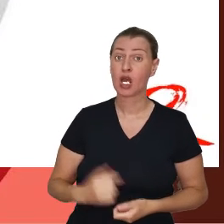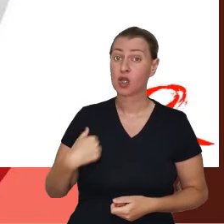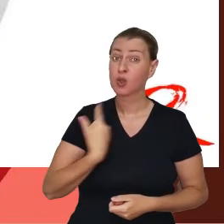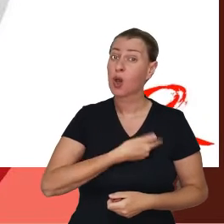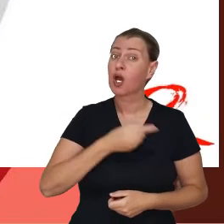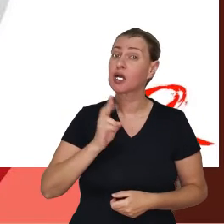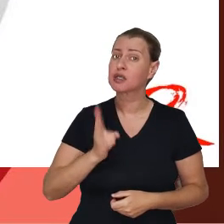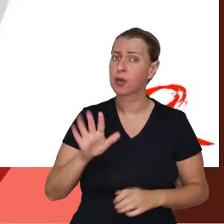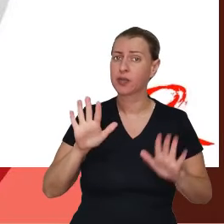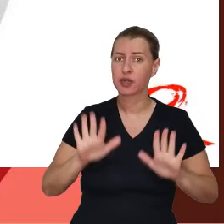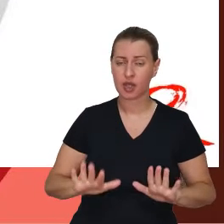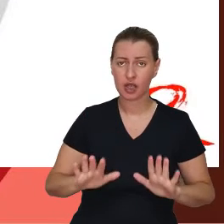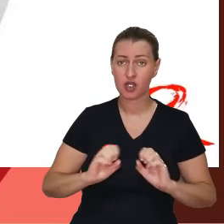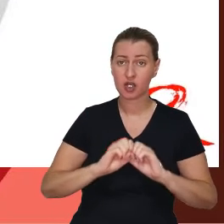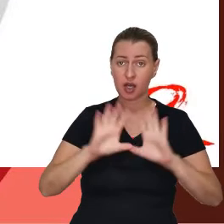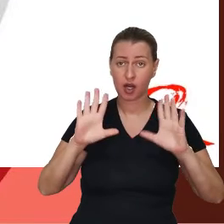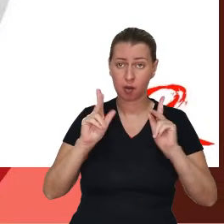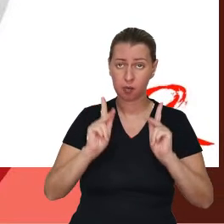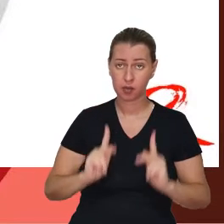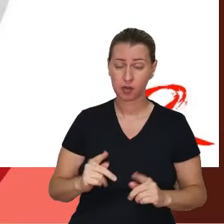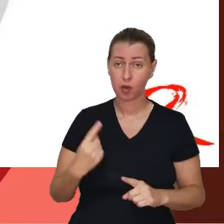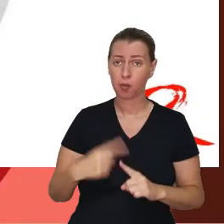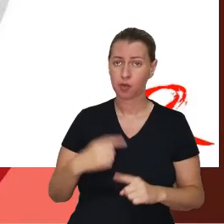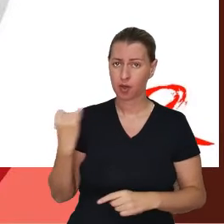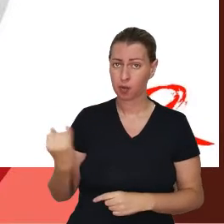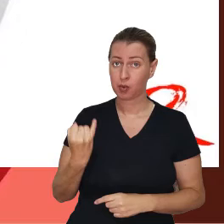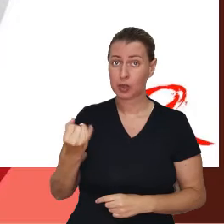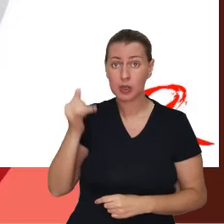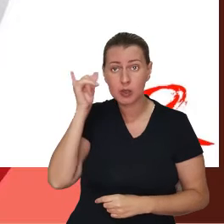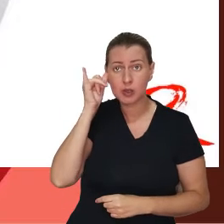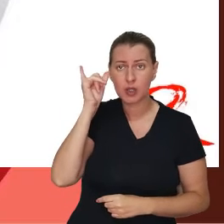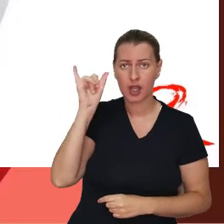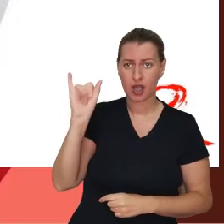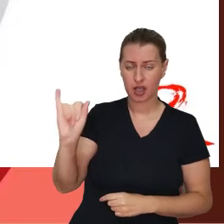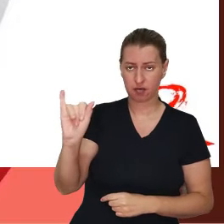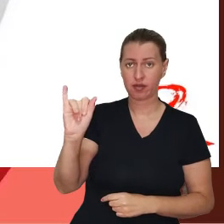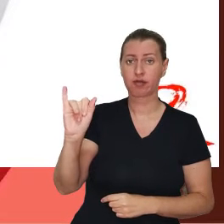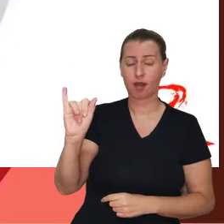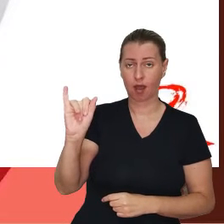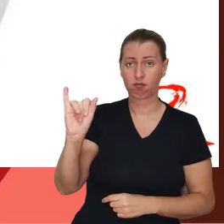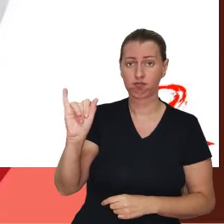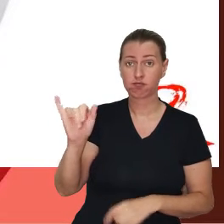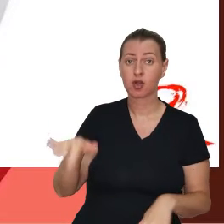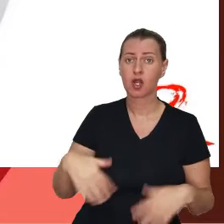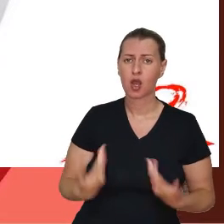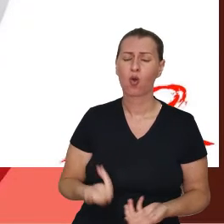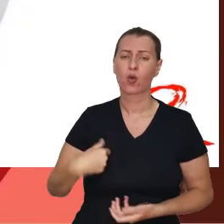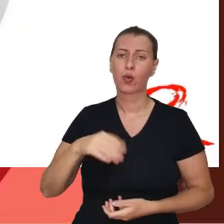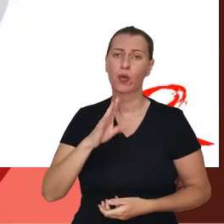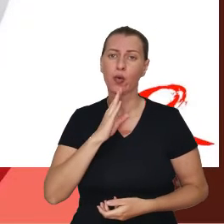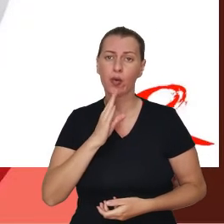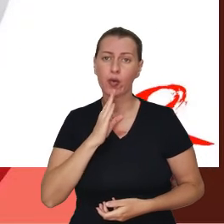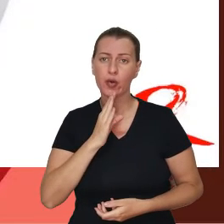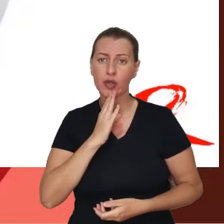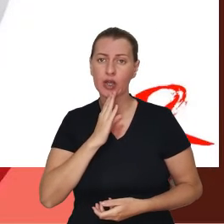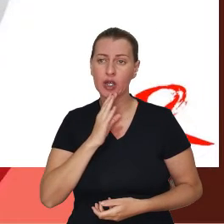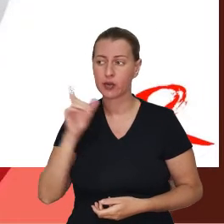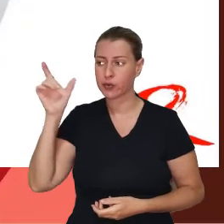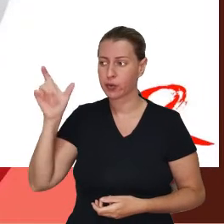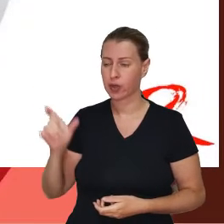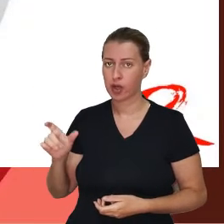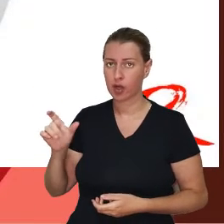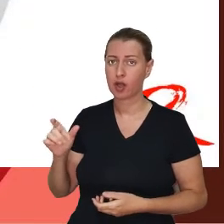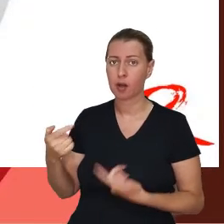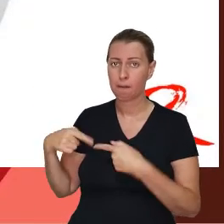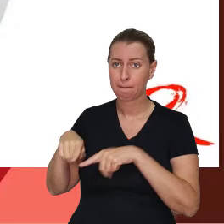sempre deixa bem claro para os pacientes a importância da prevenção combinada, que eu conheça a sorologia do meu parceiro,